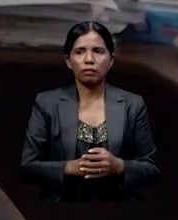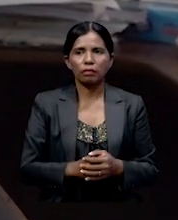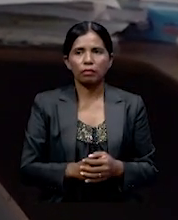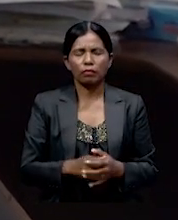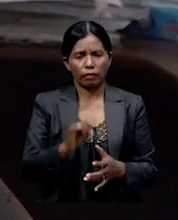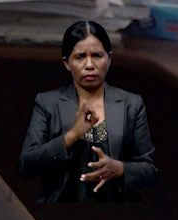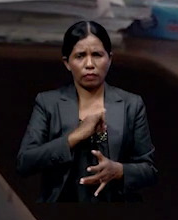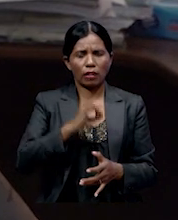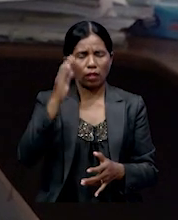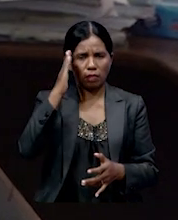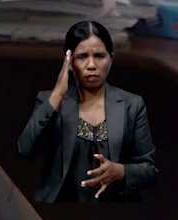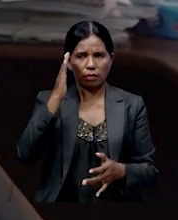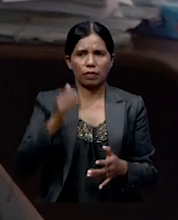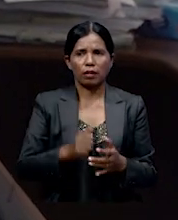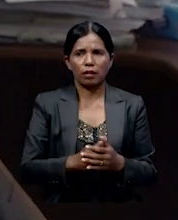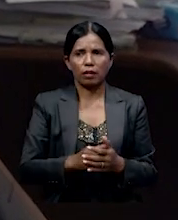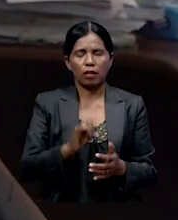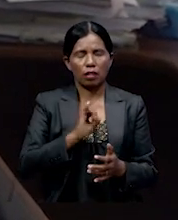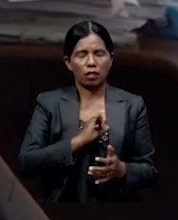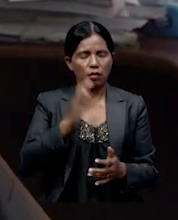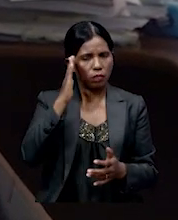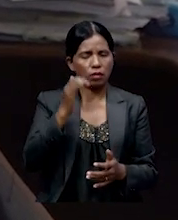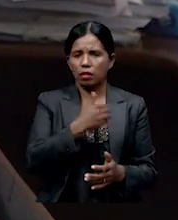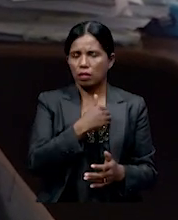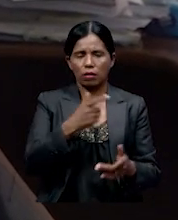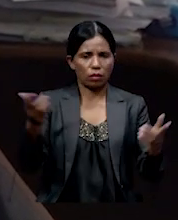nui how nui se dá tá mas também sabe